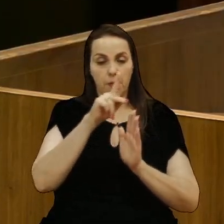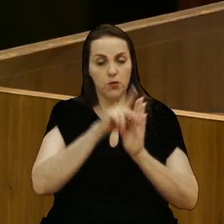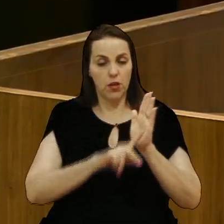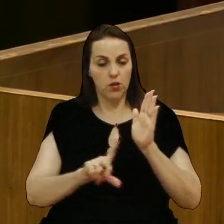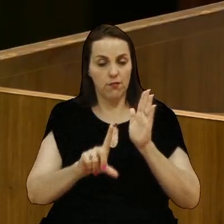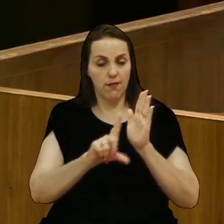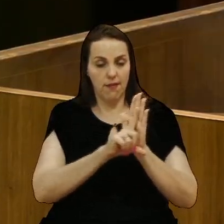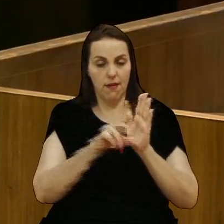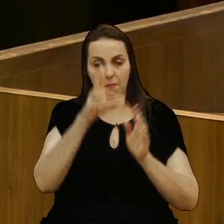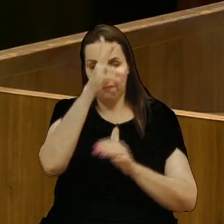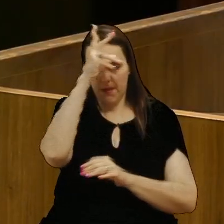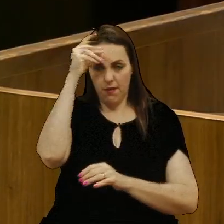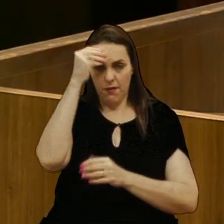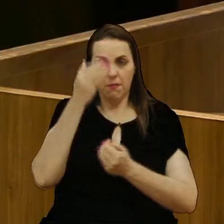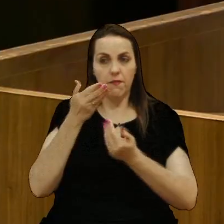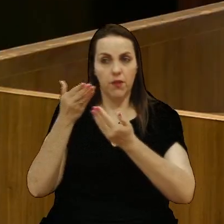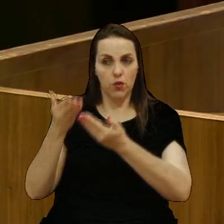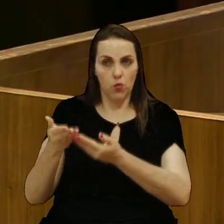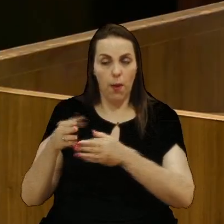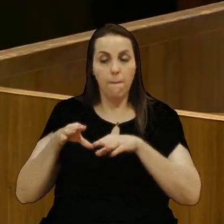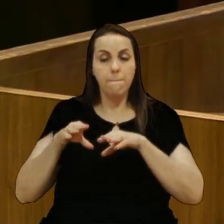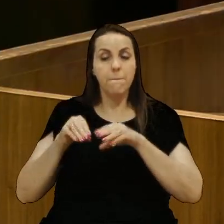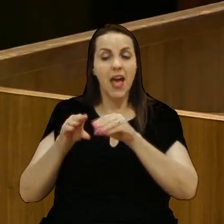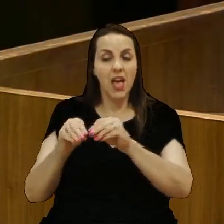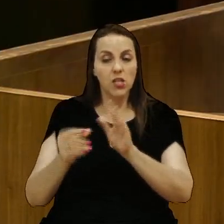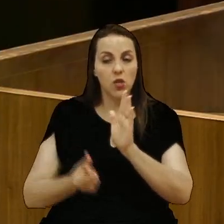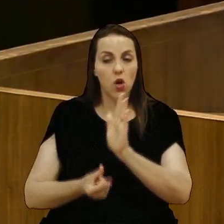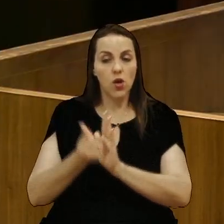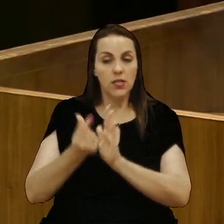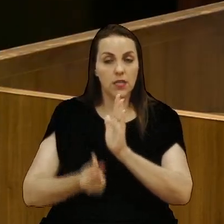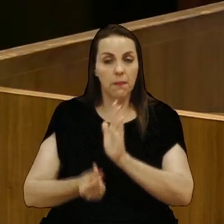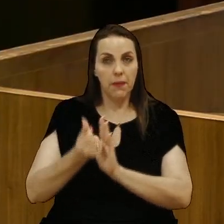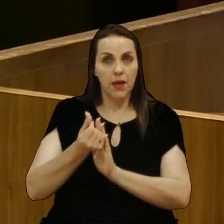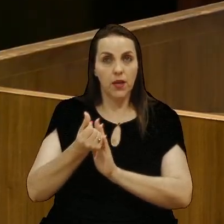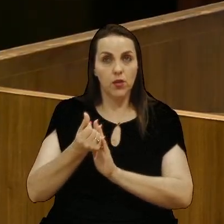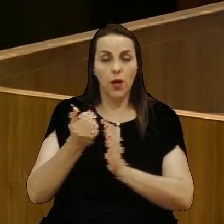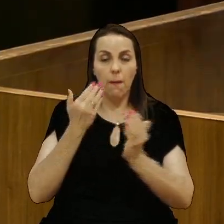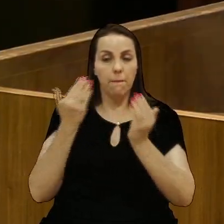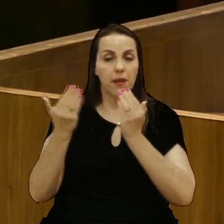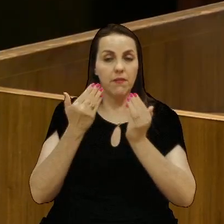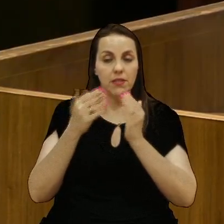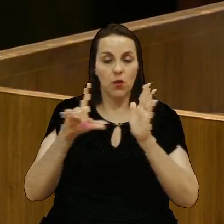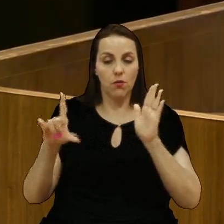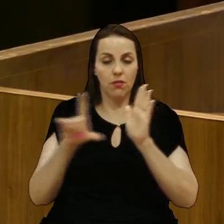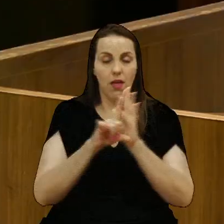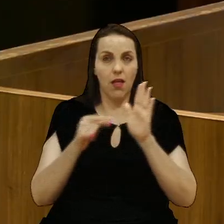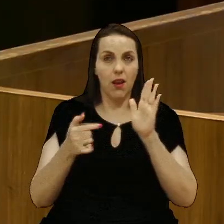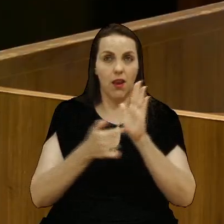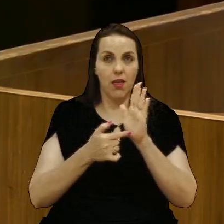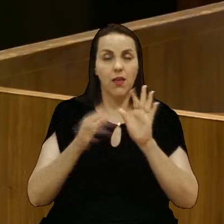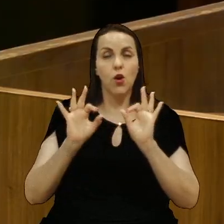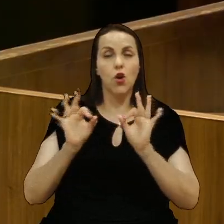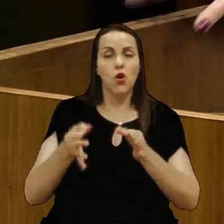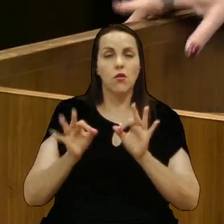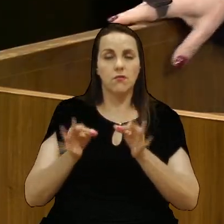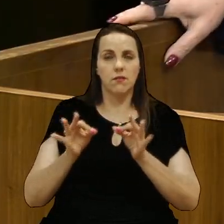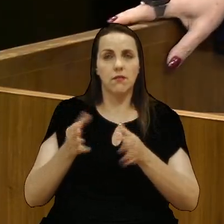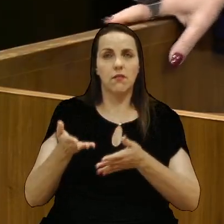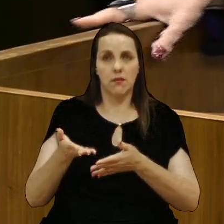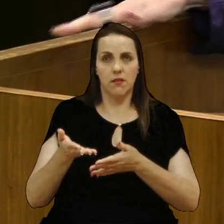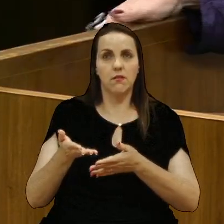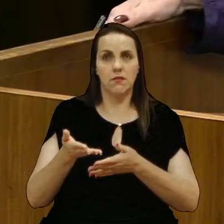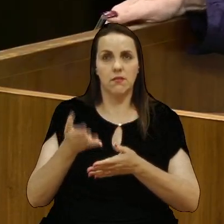para o Executivo que mexa no orçamento sem previsão legal, com certeza